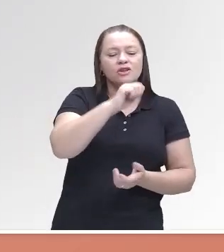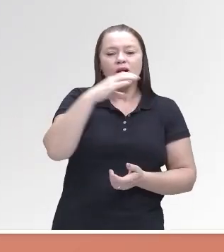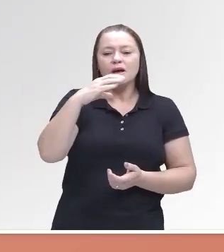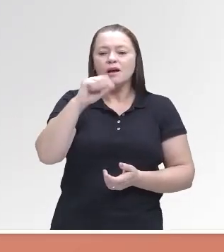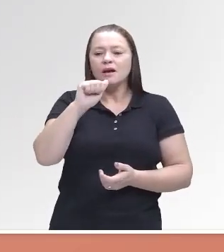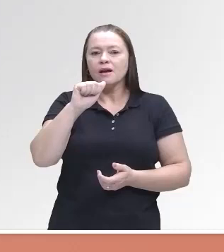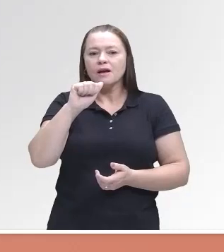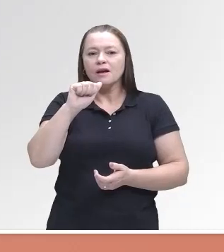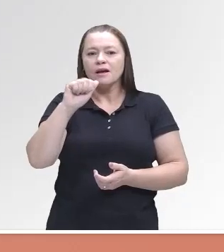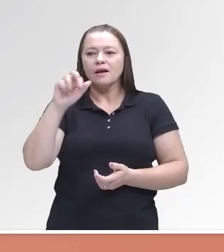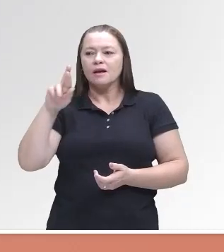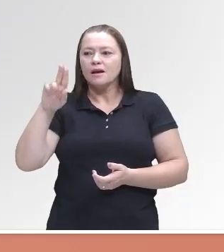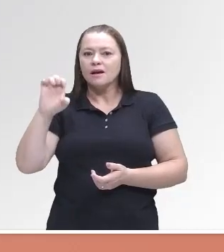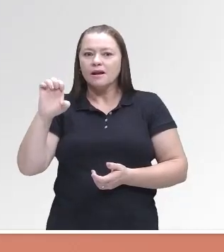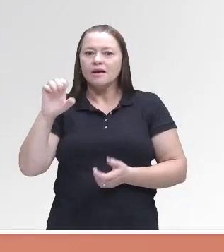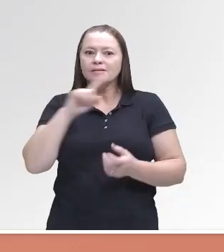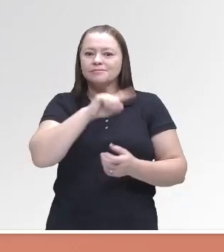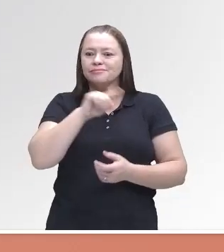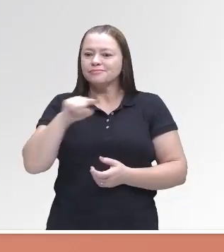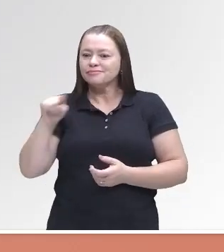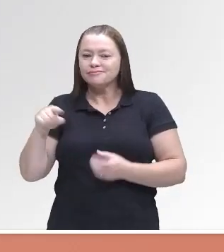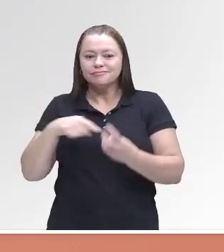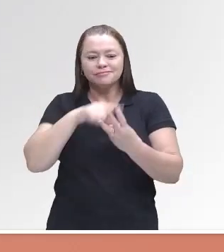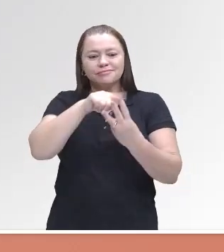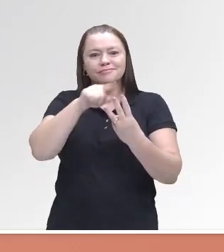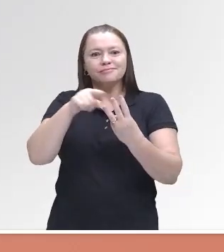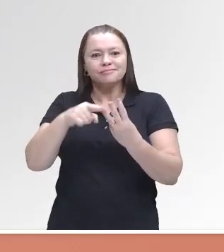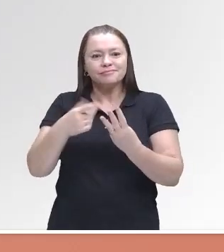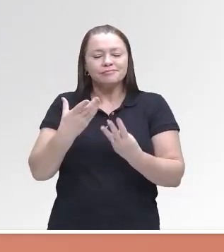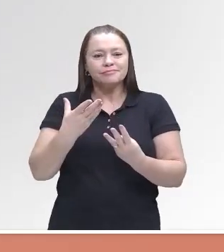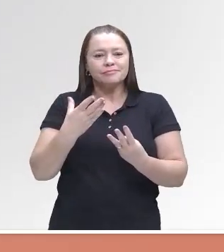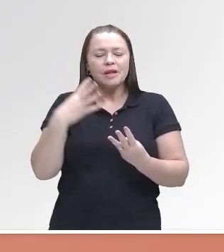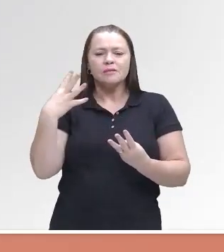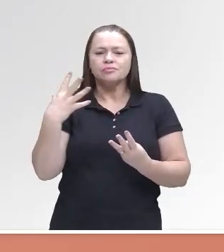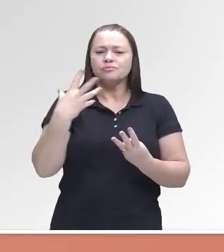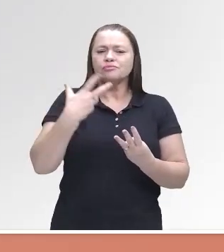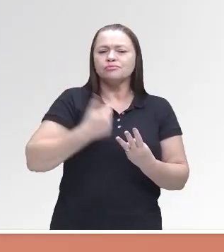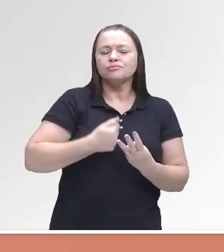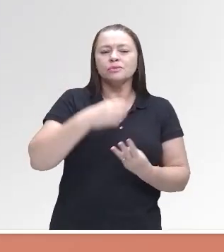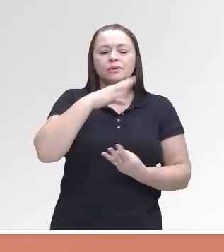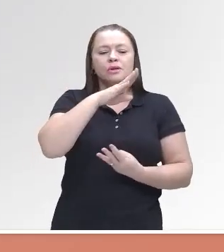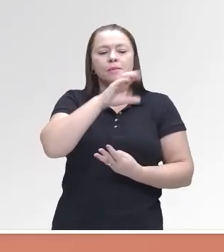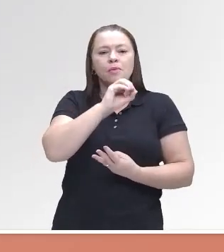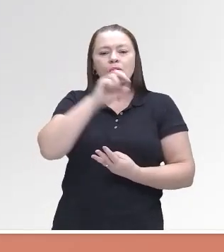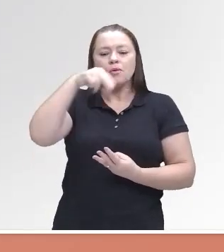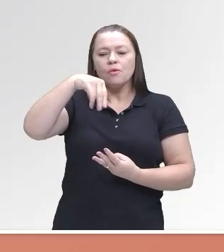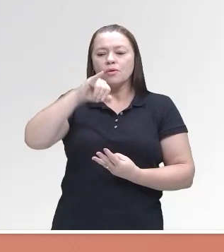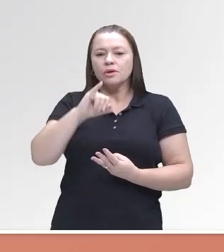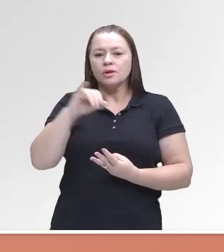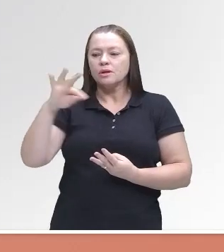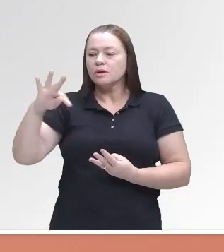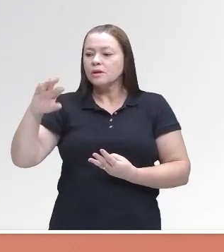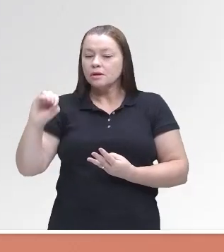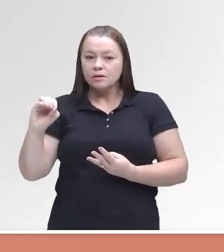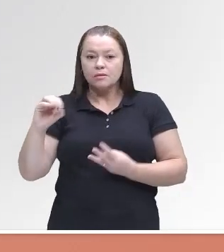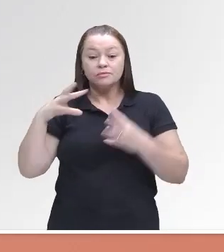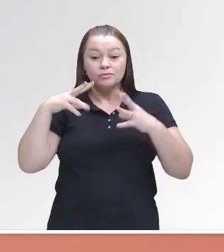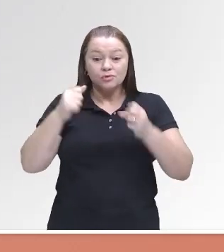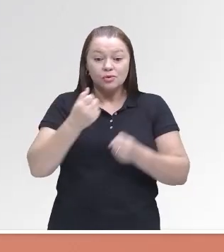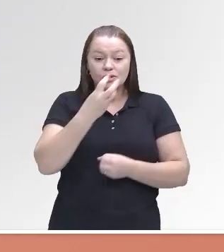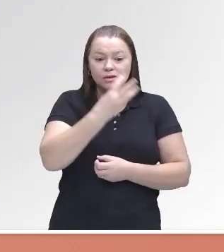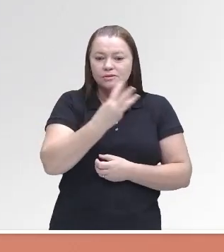jacaré. 3 sílabas. Muito bem. Bonito, bonito. 3